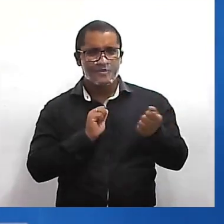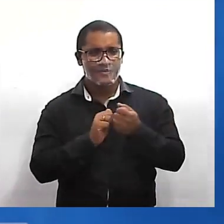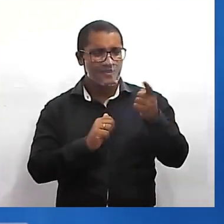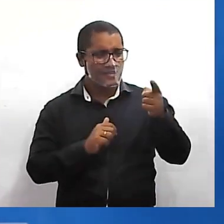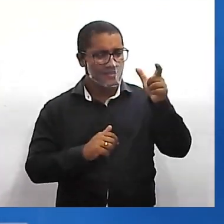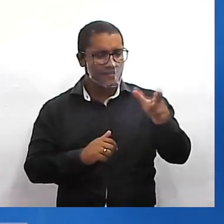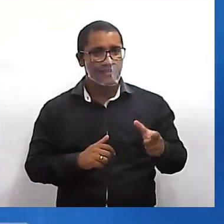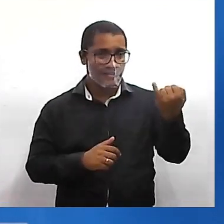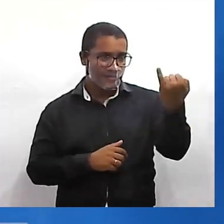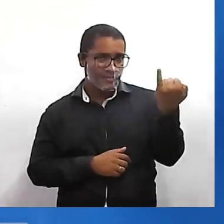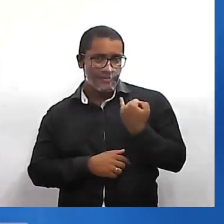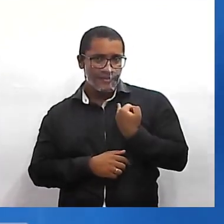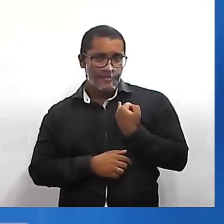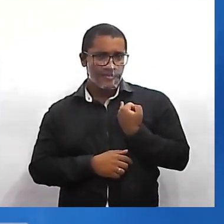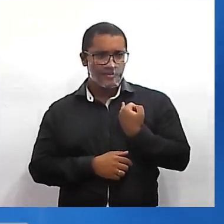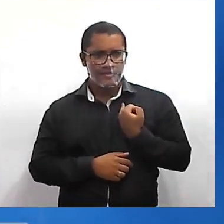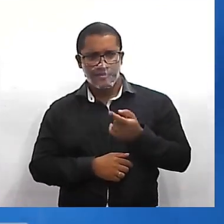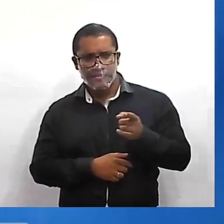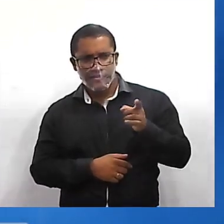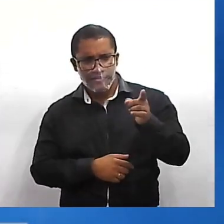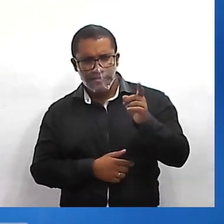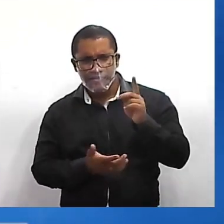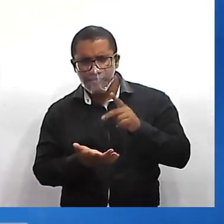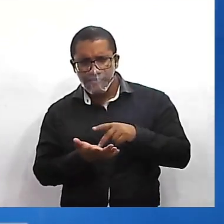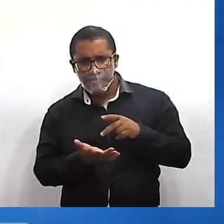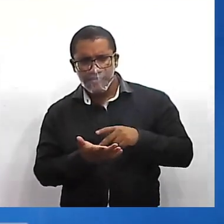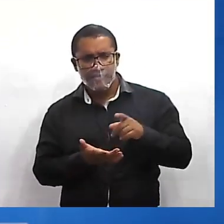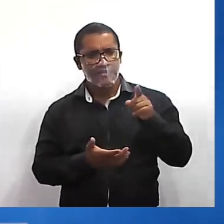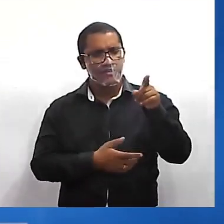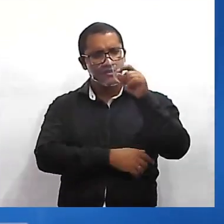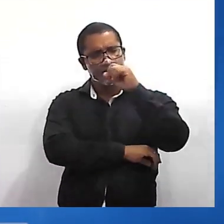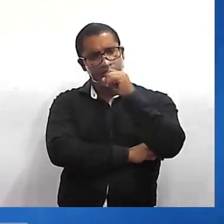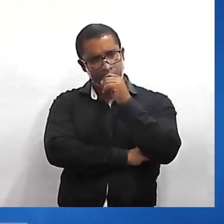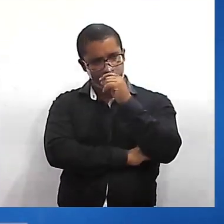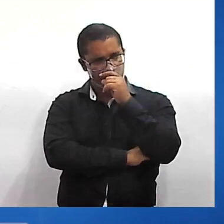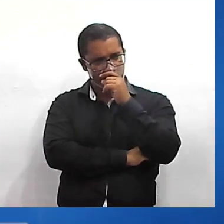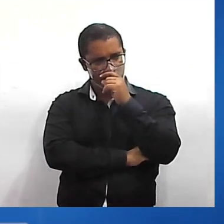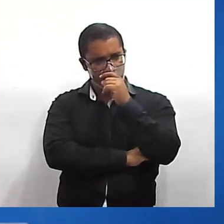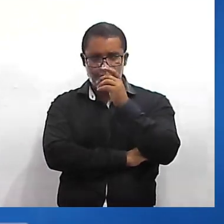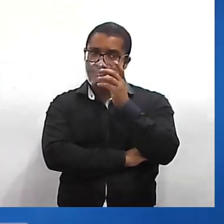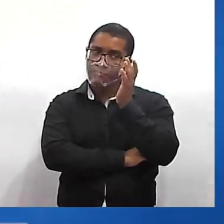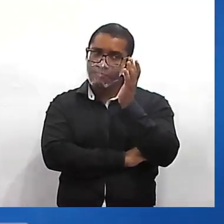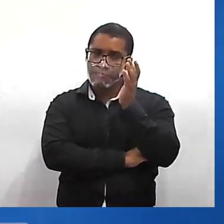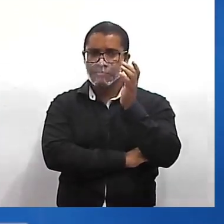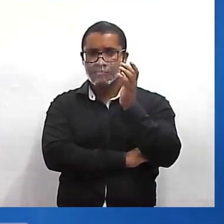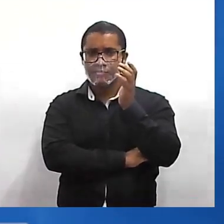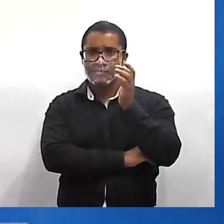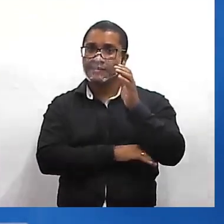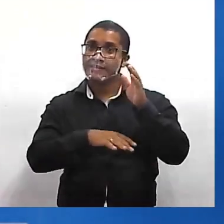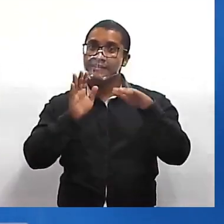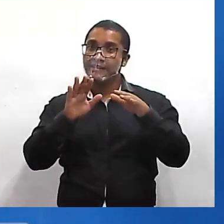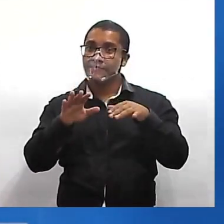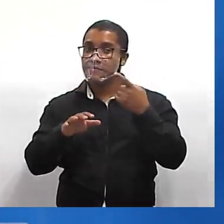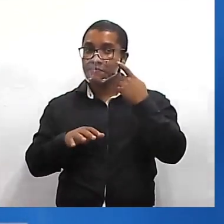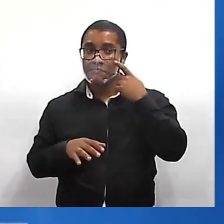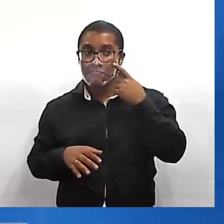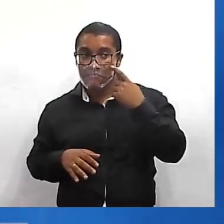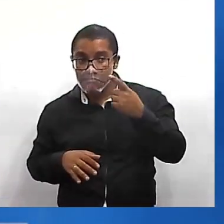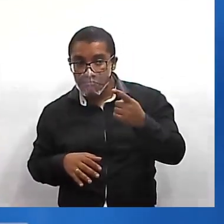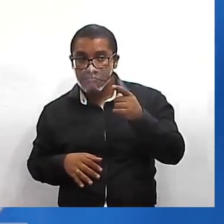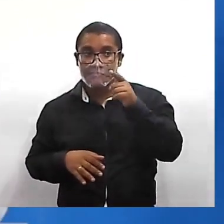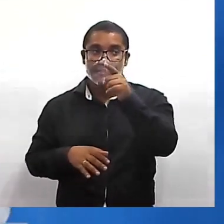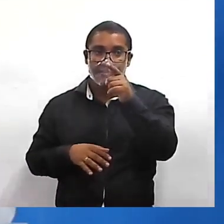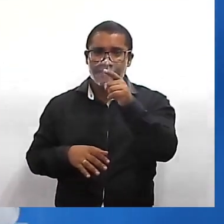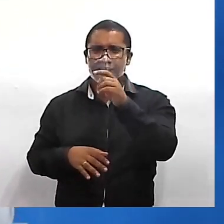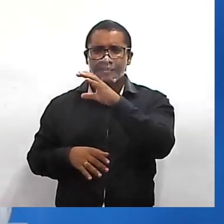ele realmente está apto a me passar aquela informação? Será que eu não seria mais interessante eu ir buscar aquela informação com o